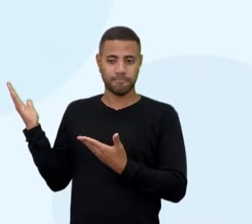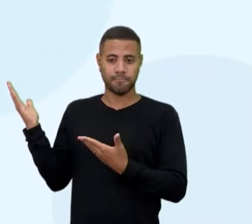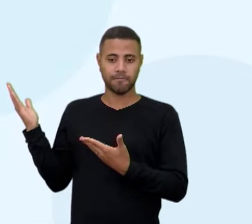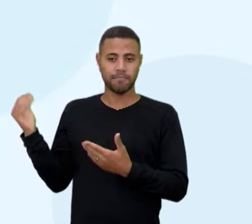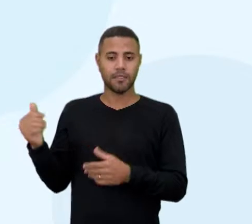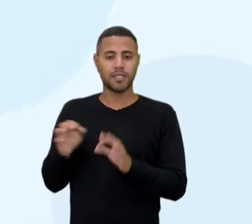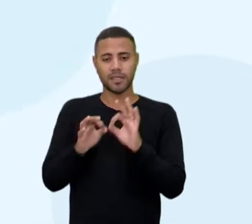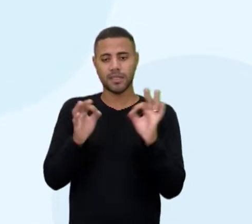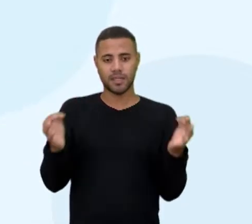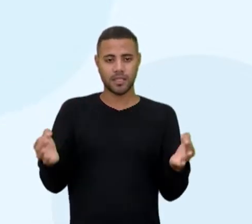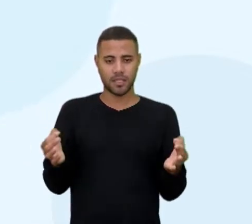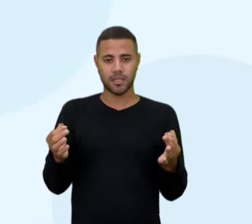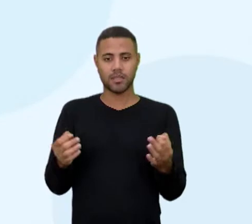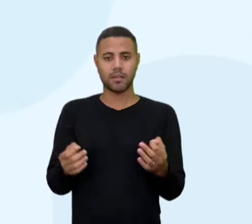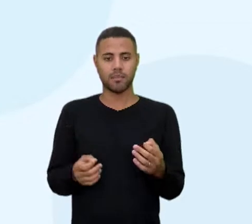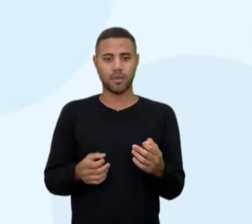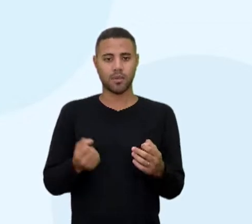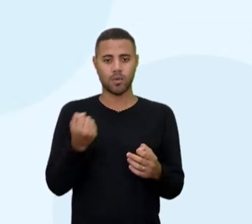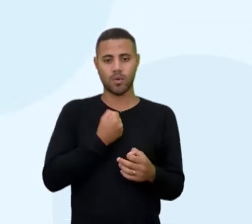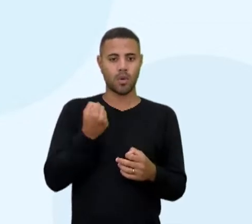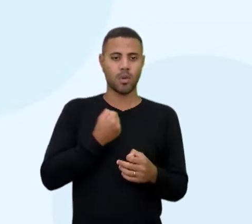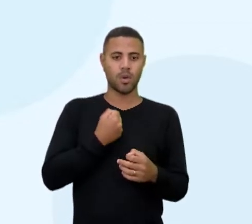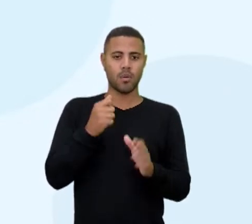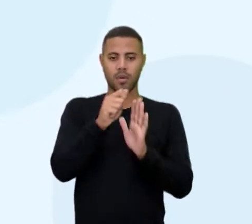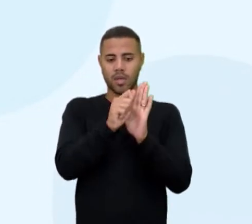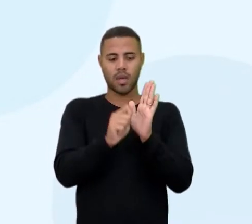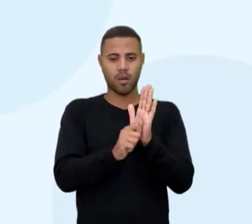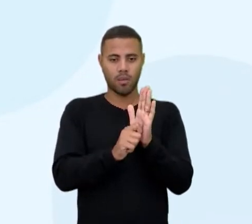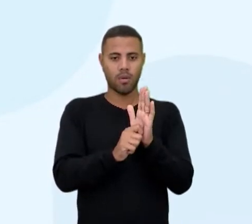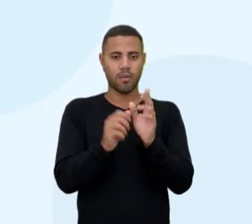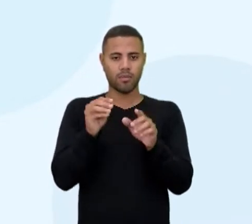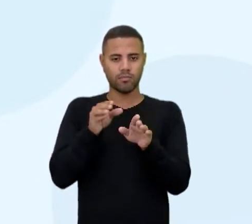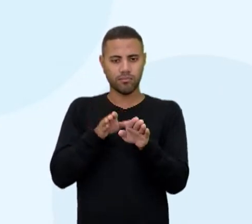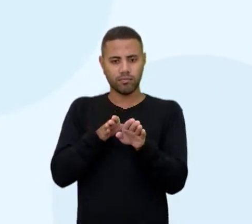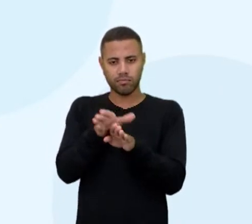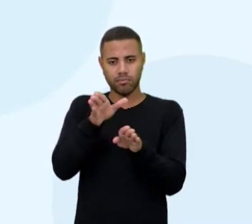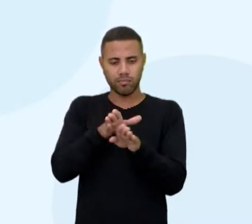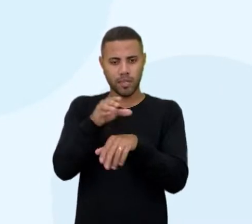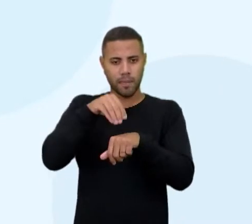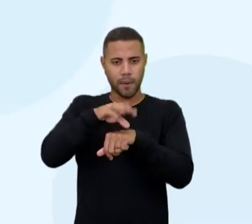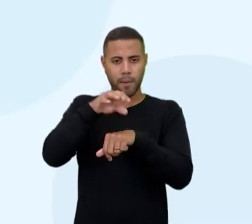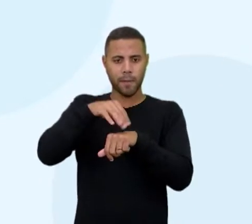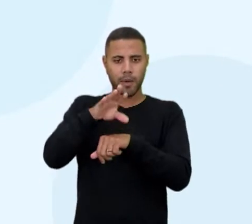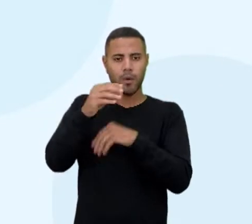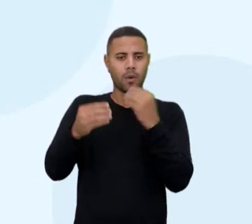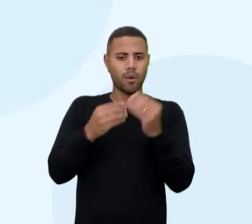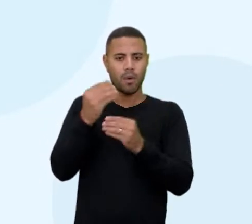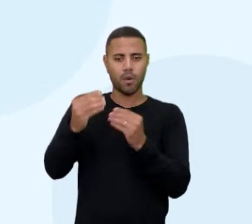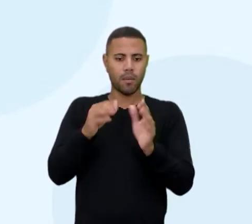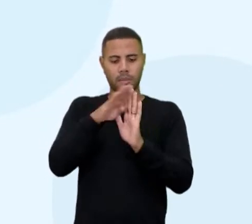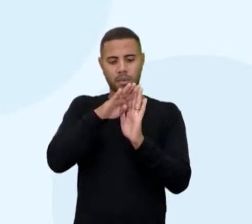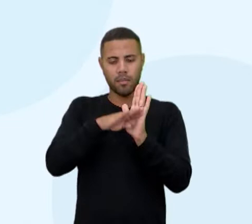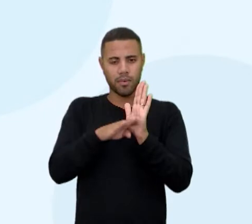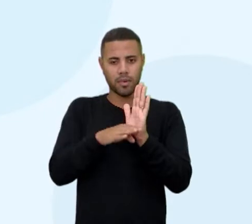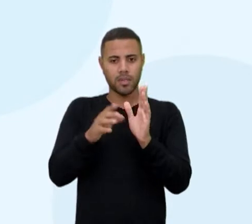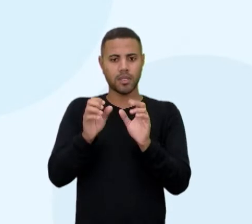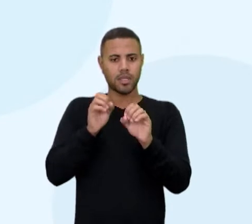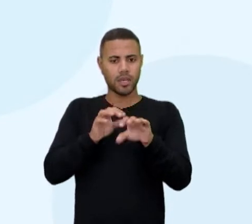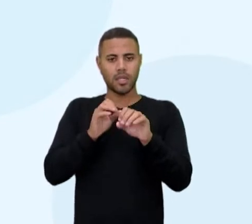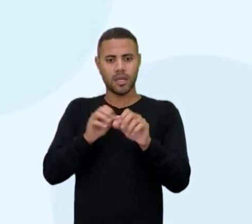bem simples, após as coletas de dados, os algoritmos criam instruções ou comandos para o usuário, gerando um